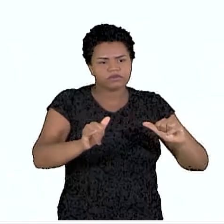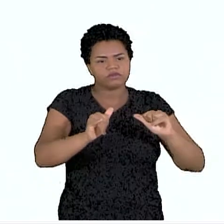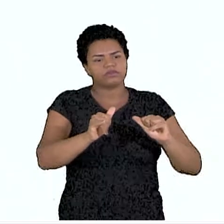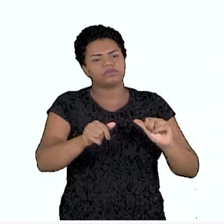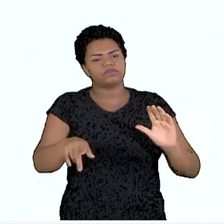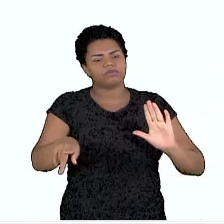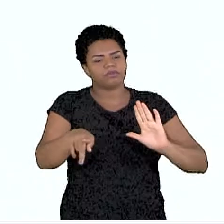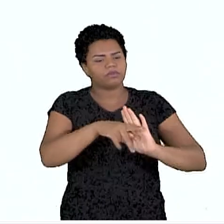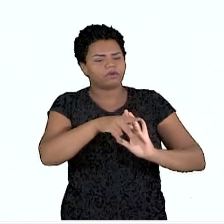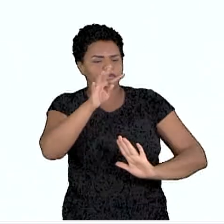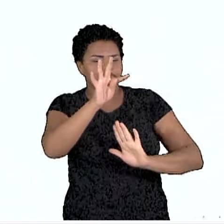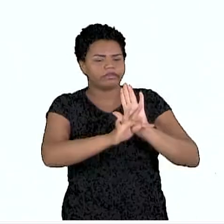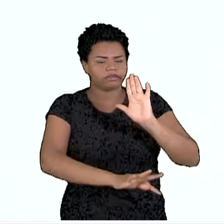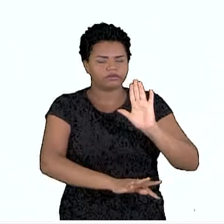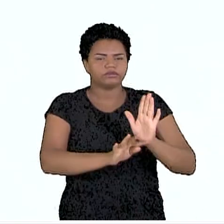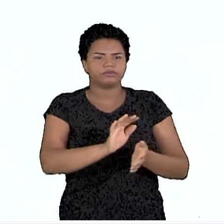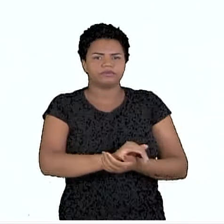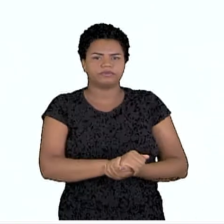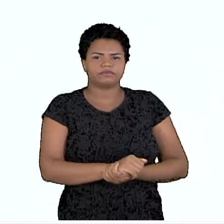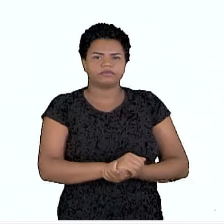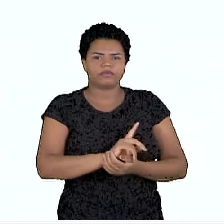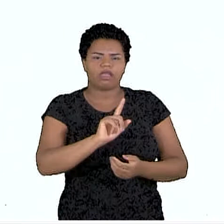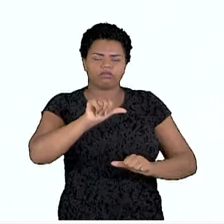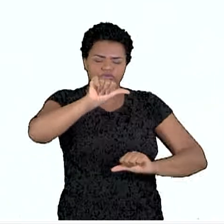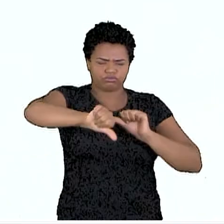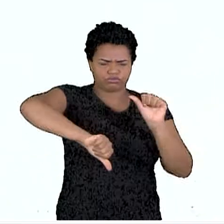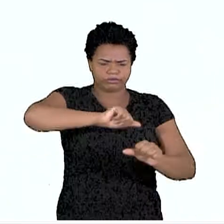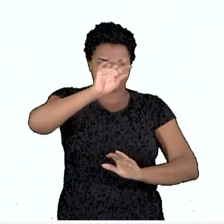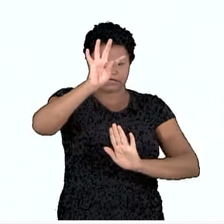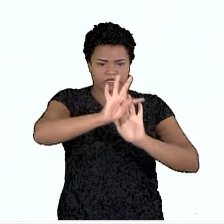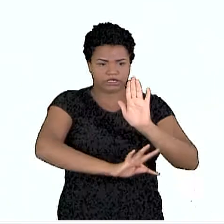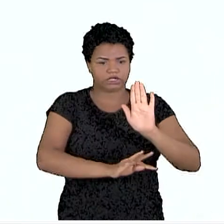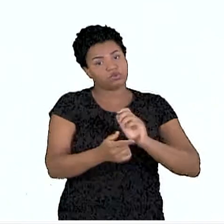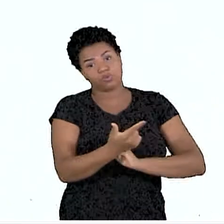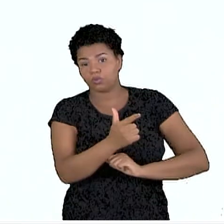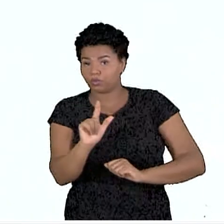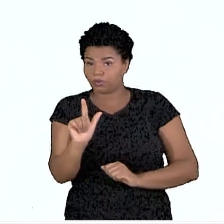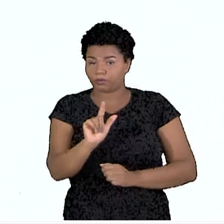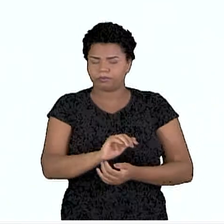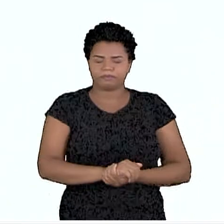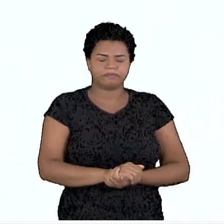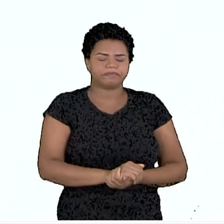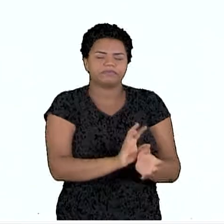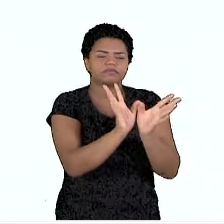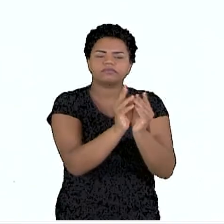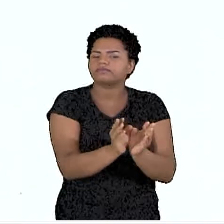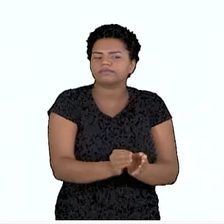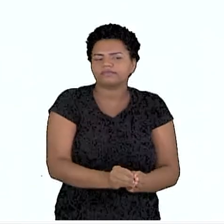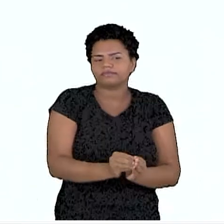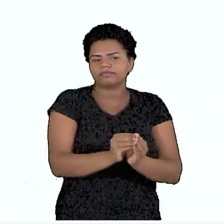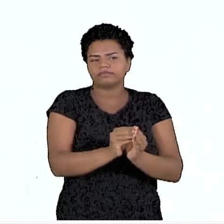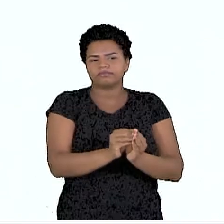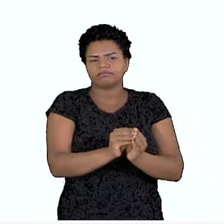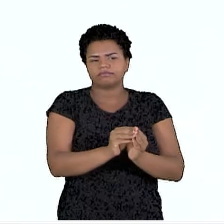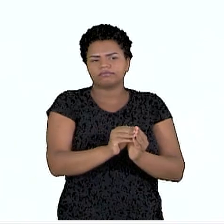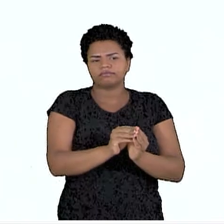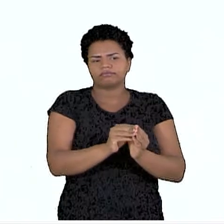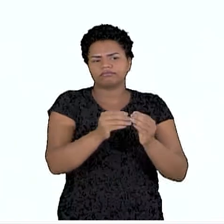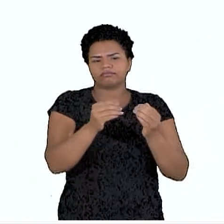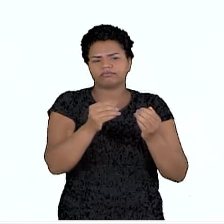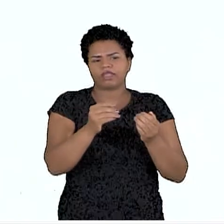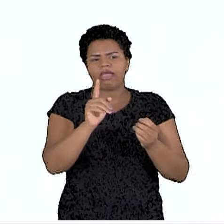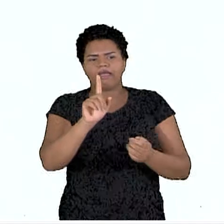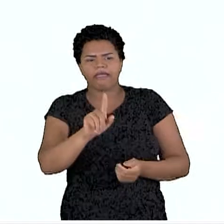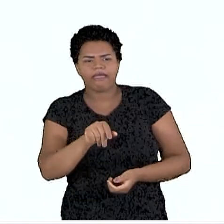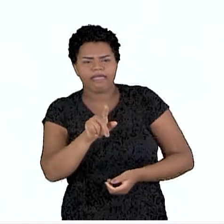né? É uma forma de transformar um texto em outro. O resumo consiste em difundir